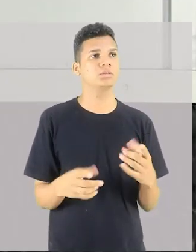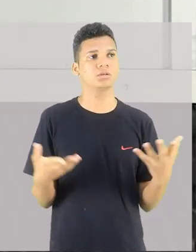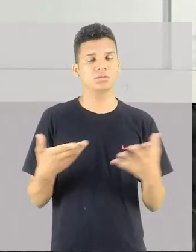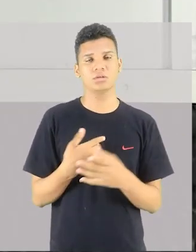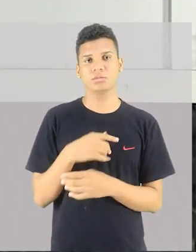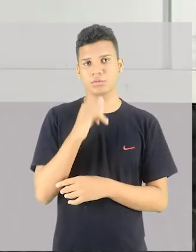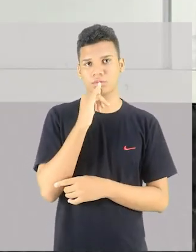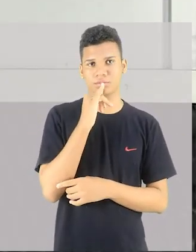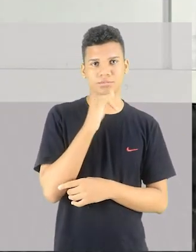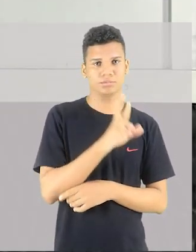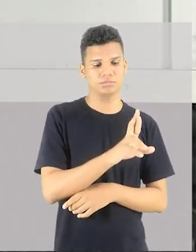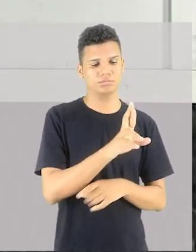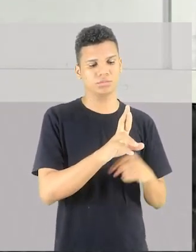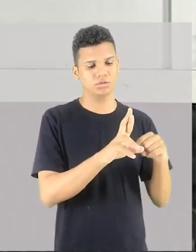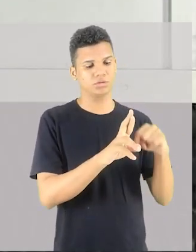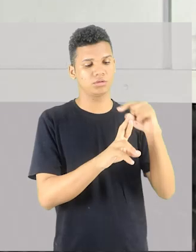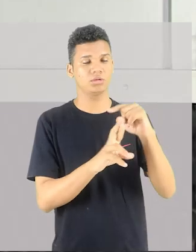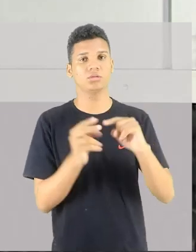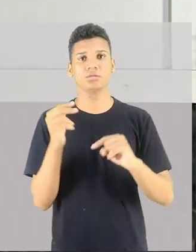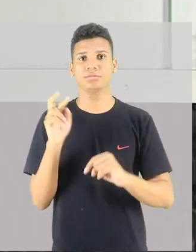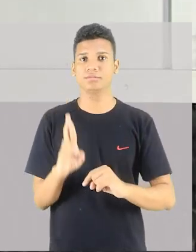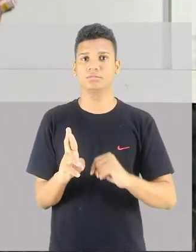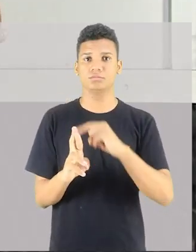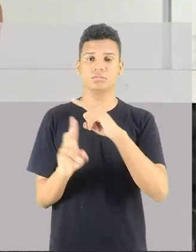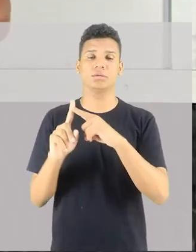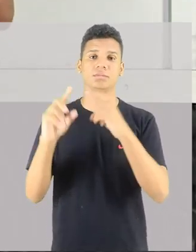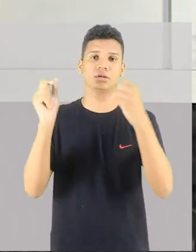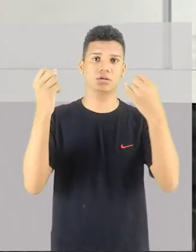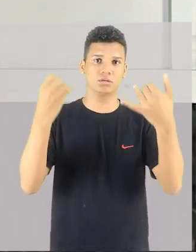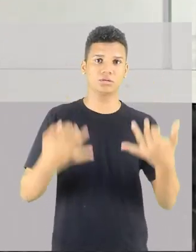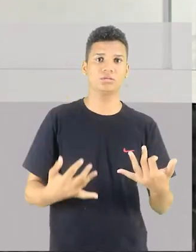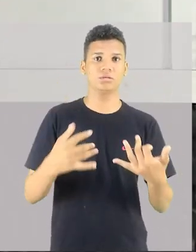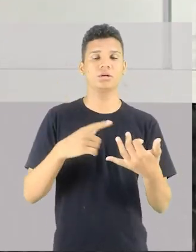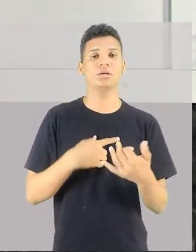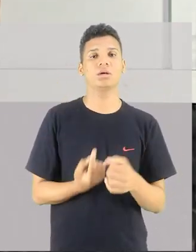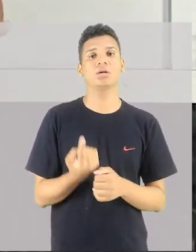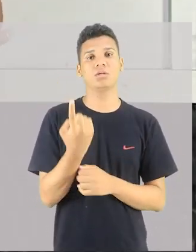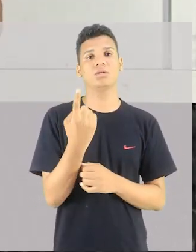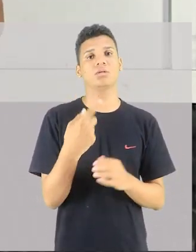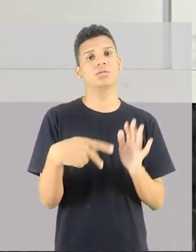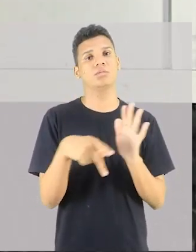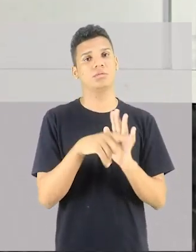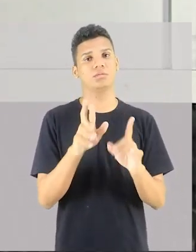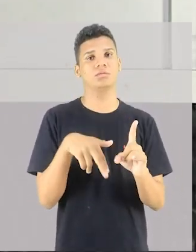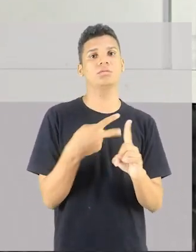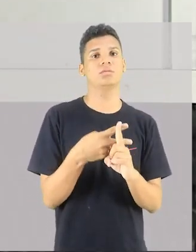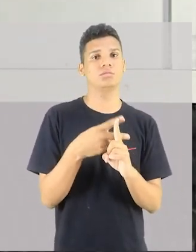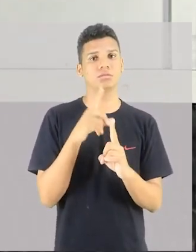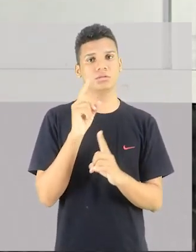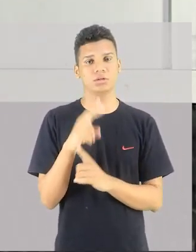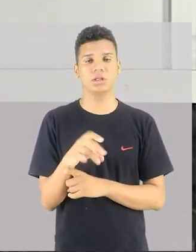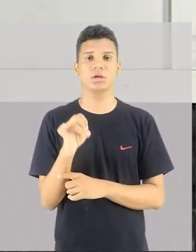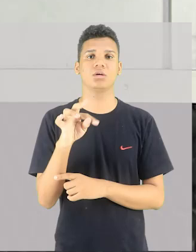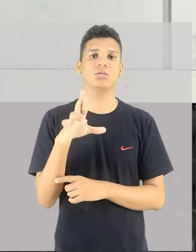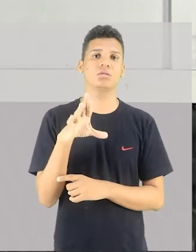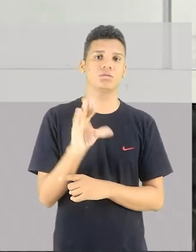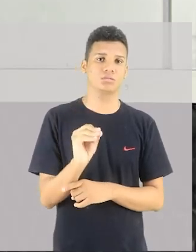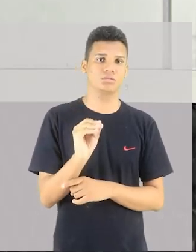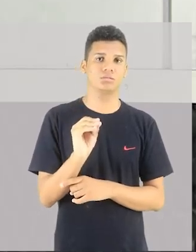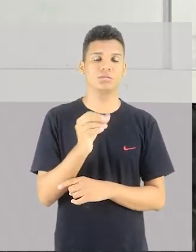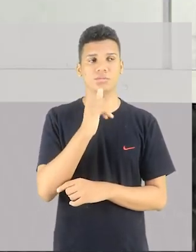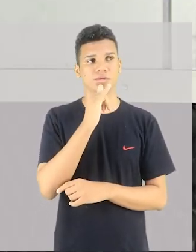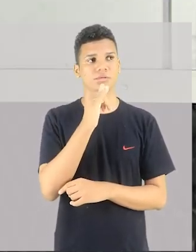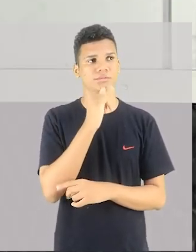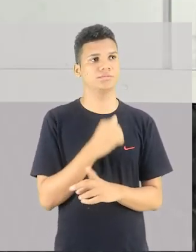porque se ele passa dividindo a divisão da um e um envolvido numa multiplicação elemento neutro né Então você vai ter